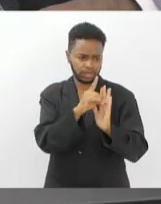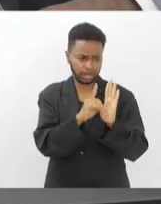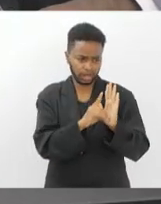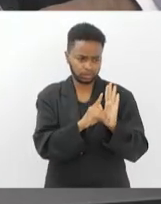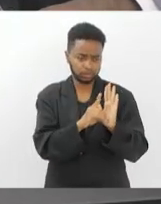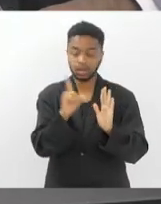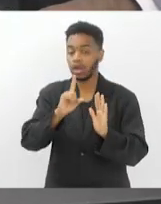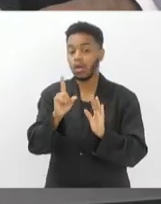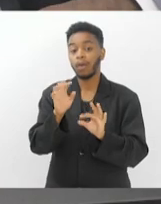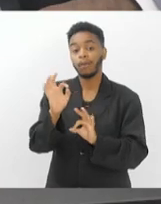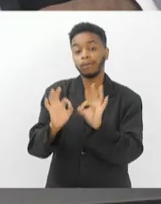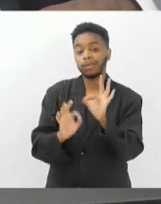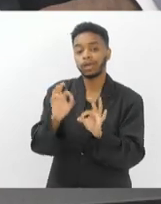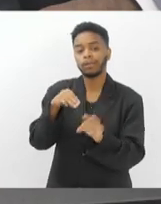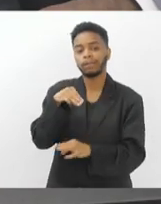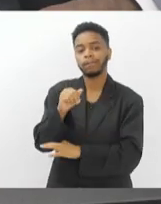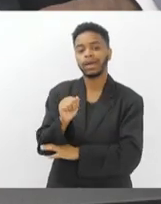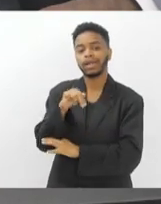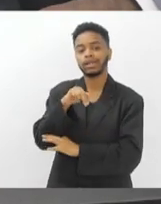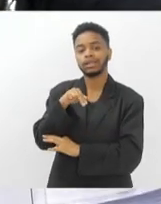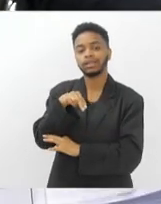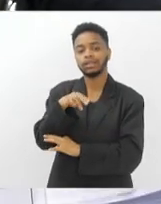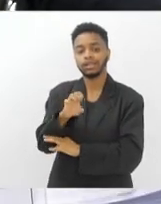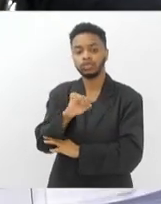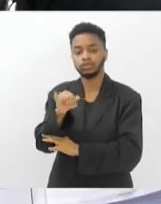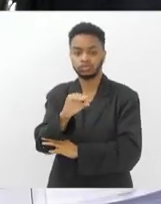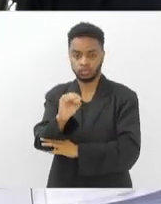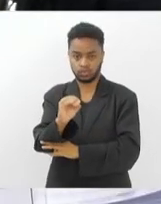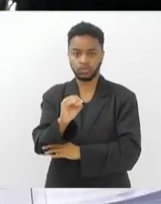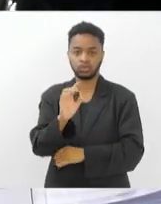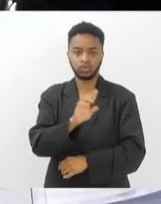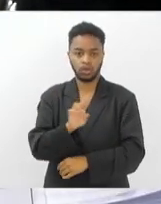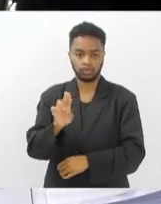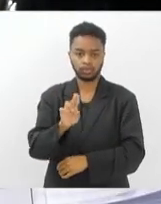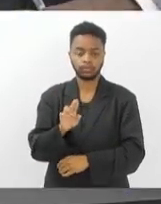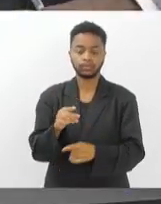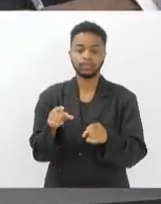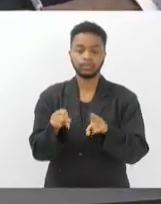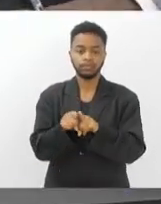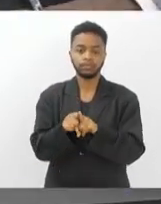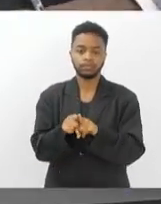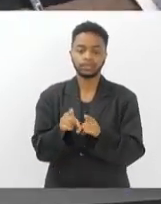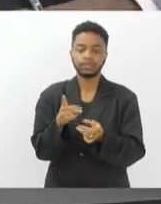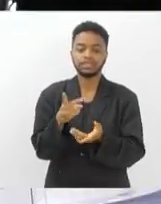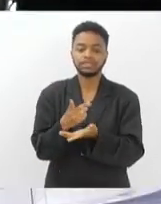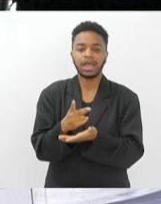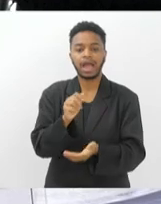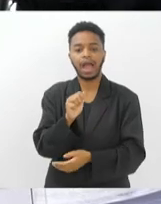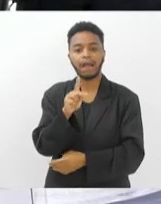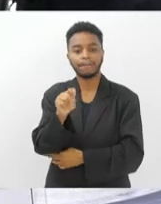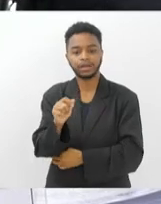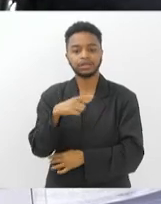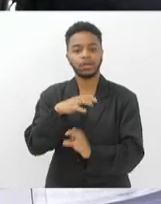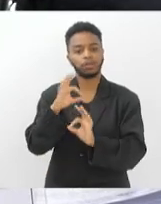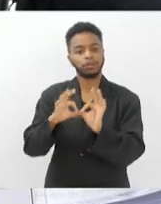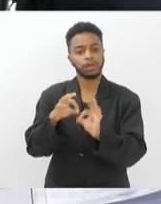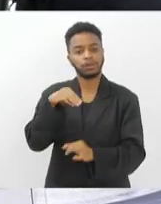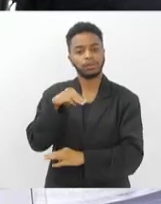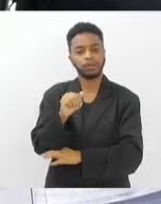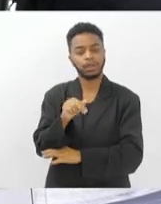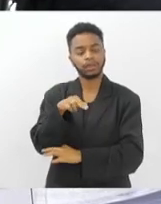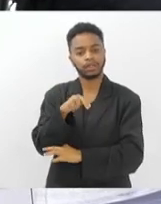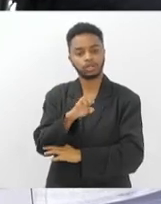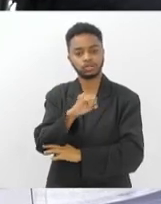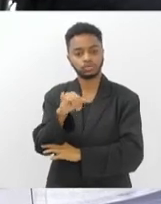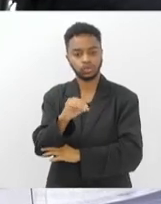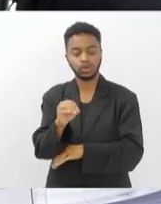manejo. É um plano de manejo. Chama-se plano de manejo. Plano de manejo. Toda APA tem um plano de manejo. E que muitas das vezes causam,